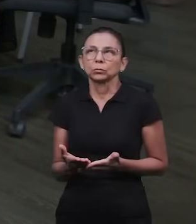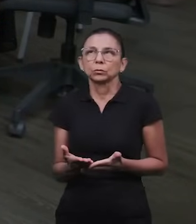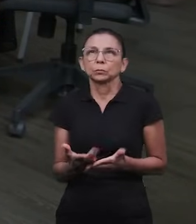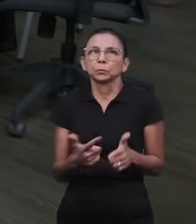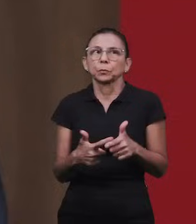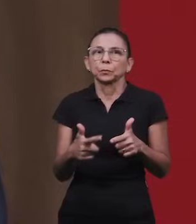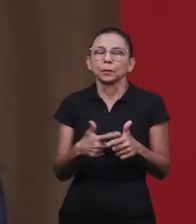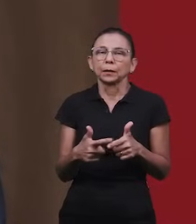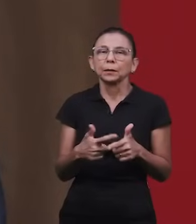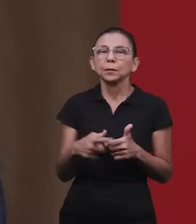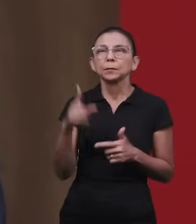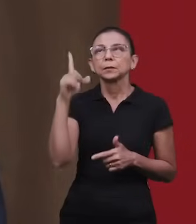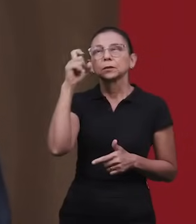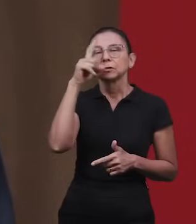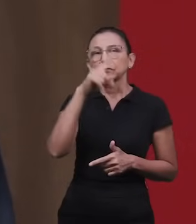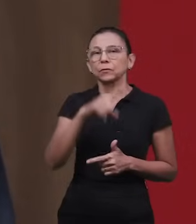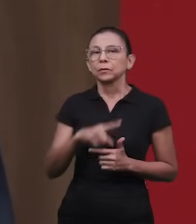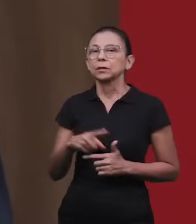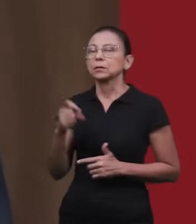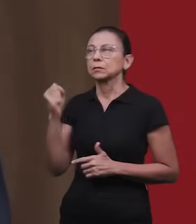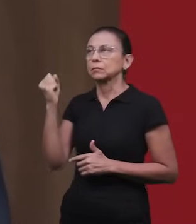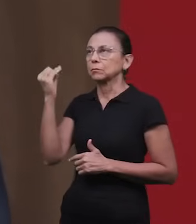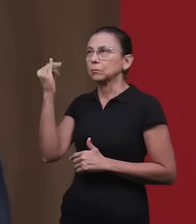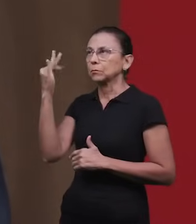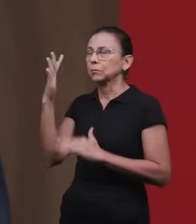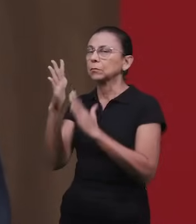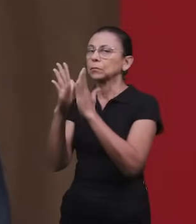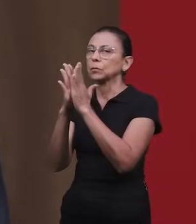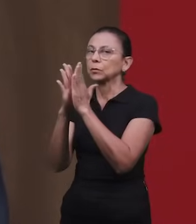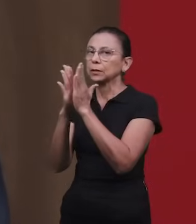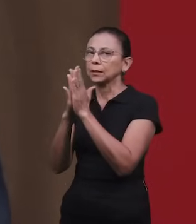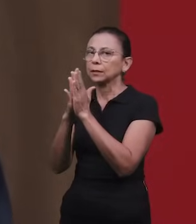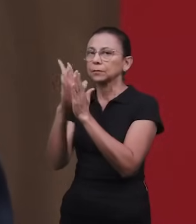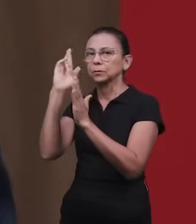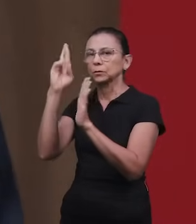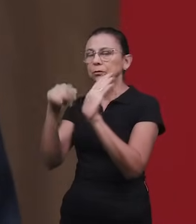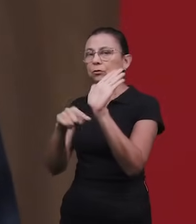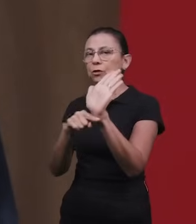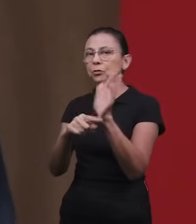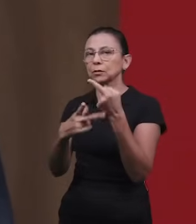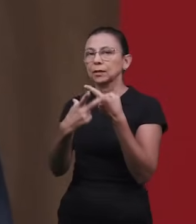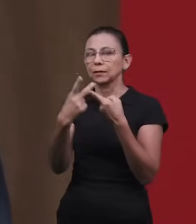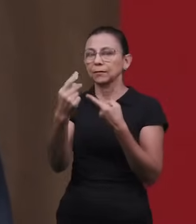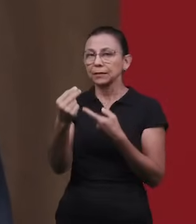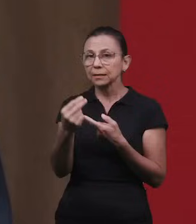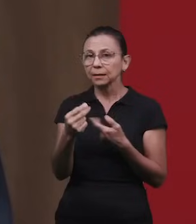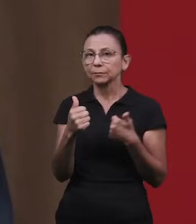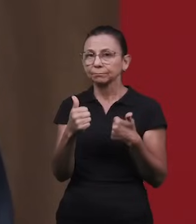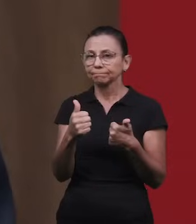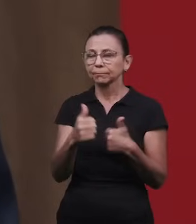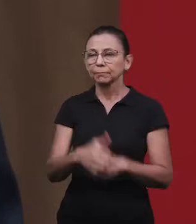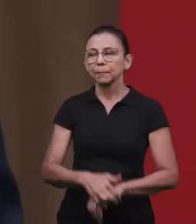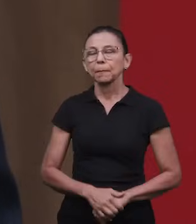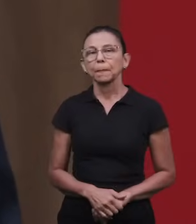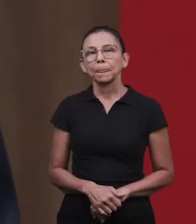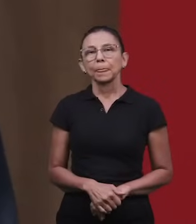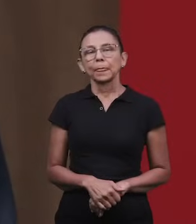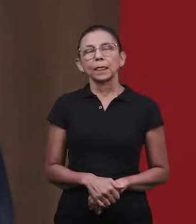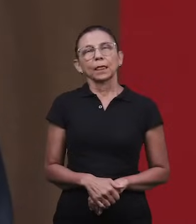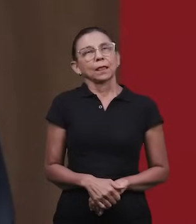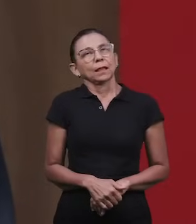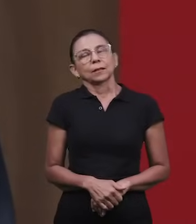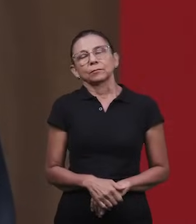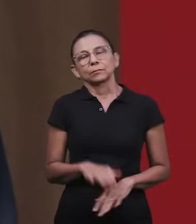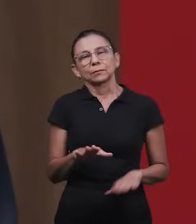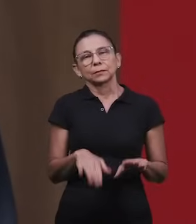jejum, uma madrugada, para o Senhor poder vencer alguma eventual dificuldade que você não conseguiu vencer. Tá? Até a hora que você vai brigar com o seu